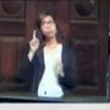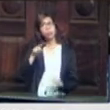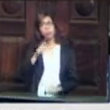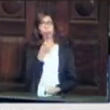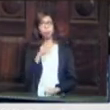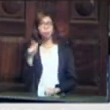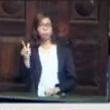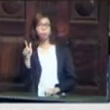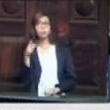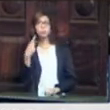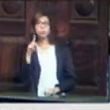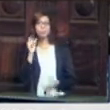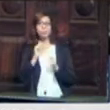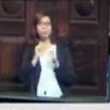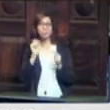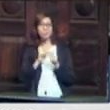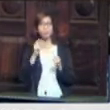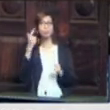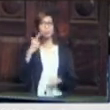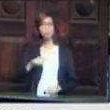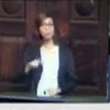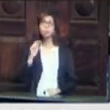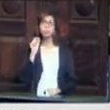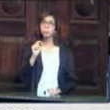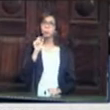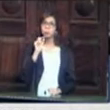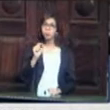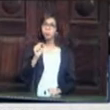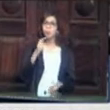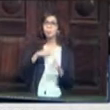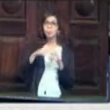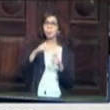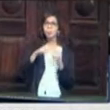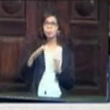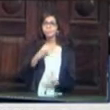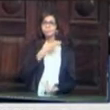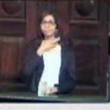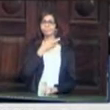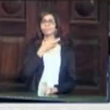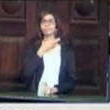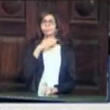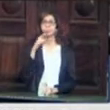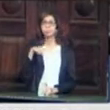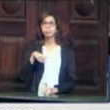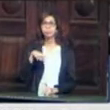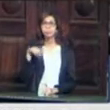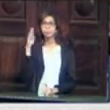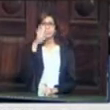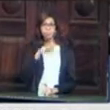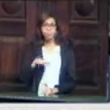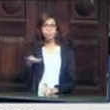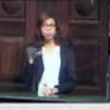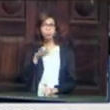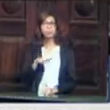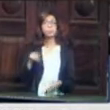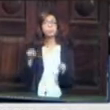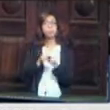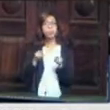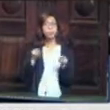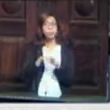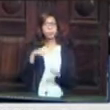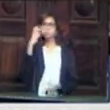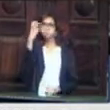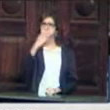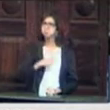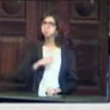outro, a forma repetida de dizer da crise econômica e financeira nacional e a grave crise